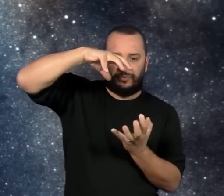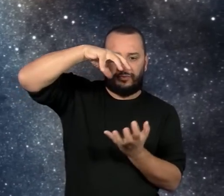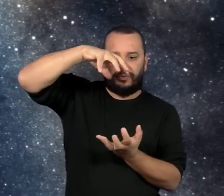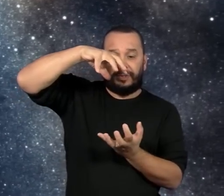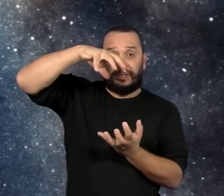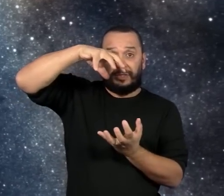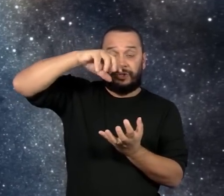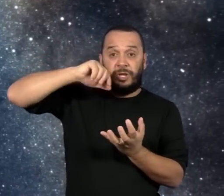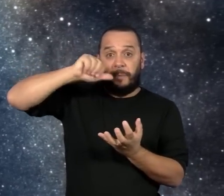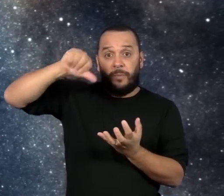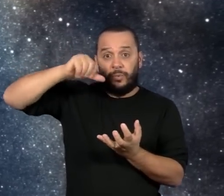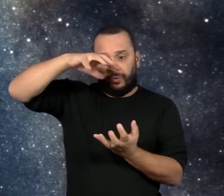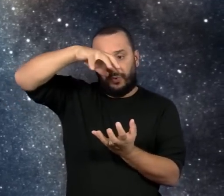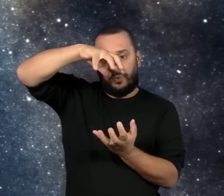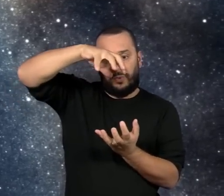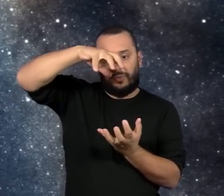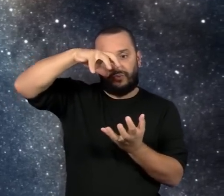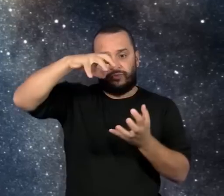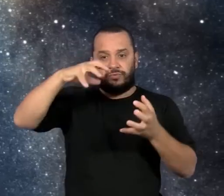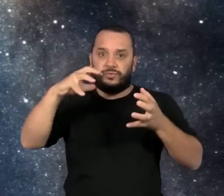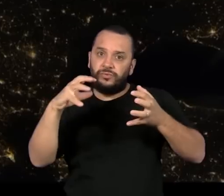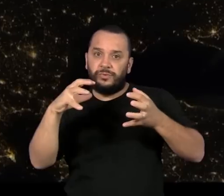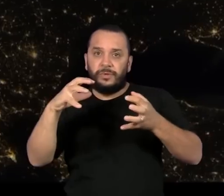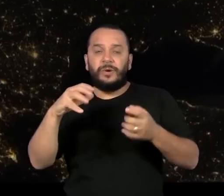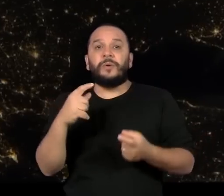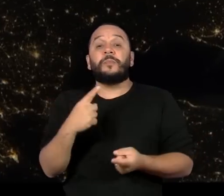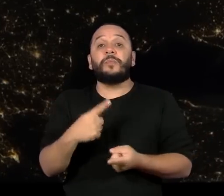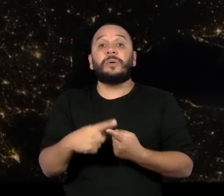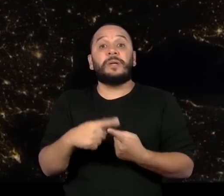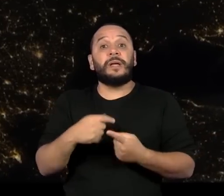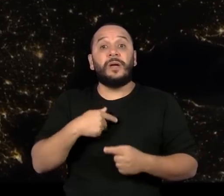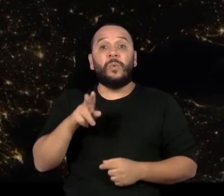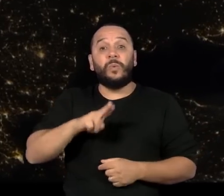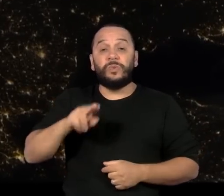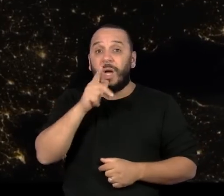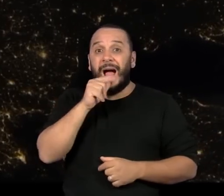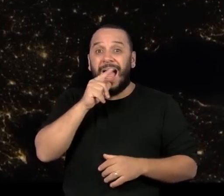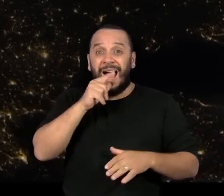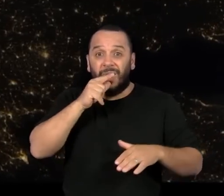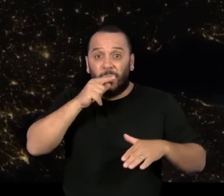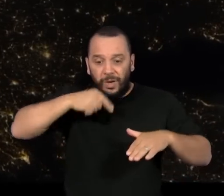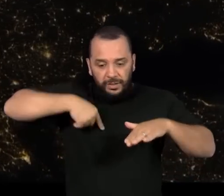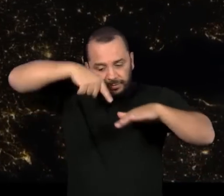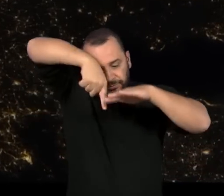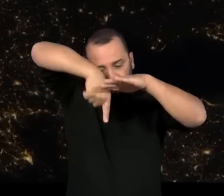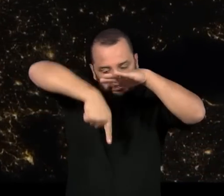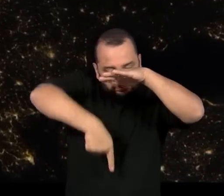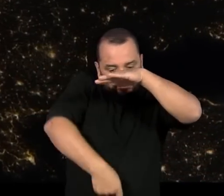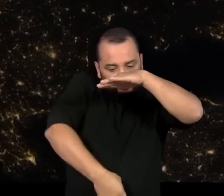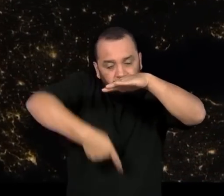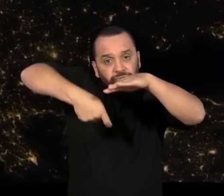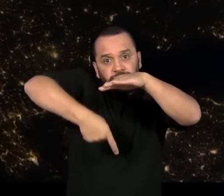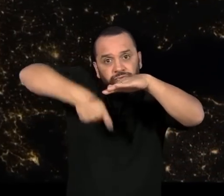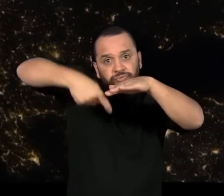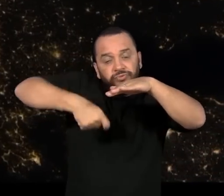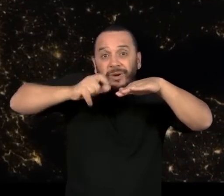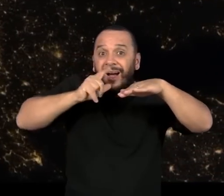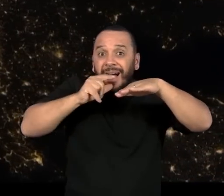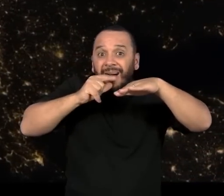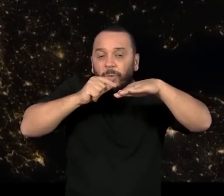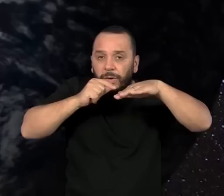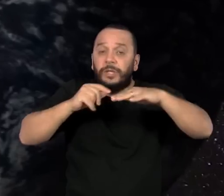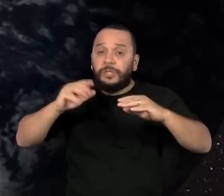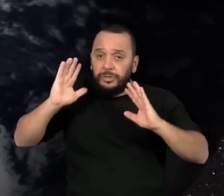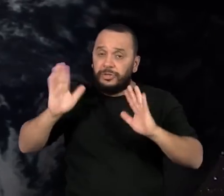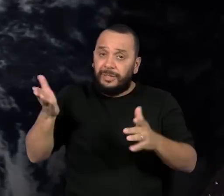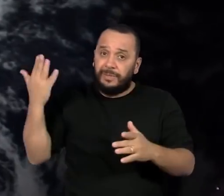extração sem controle de água do subsolo para uso agrícola e doméstico. Além de alterar a superfície do